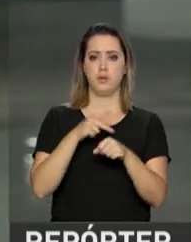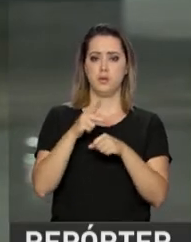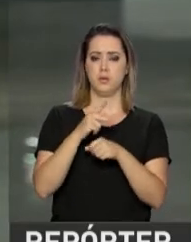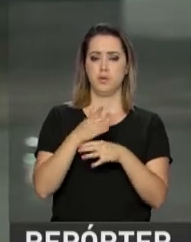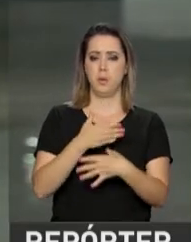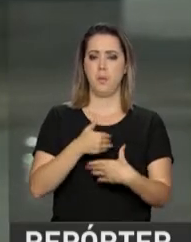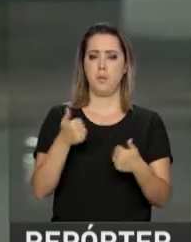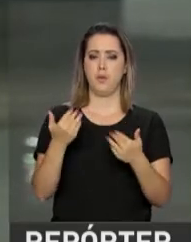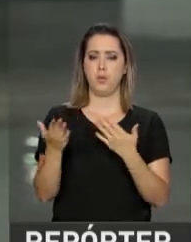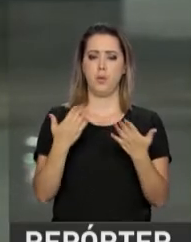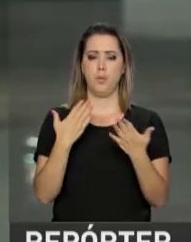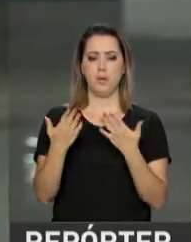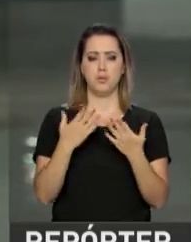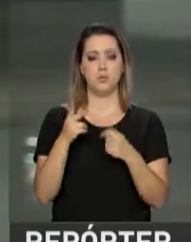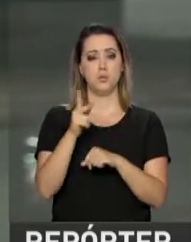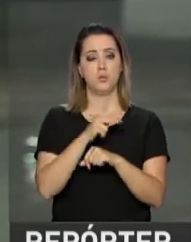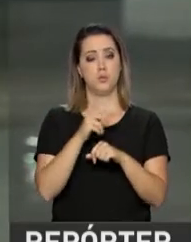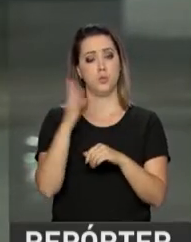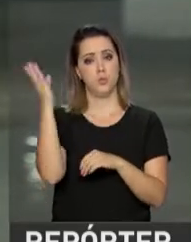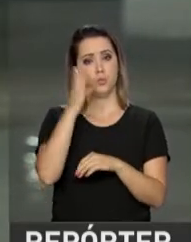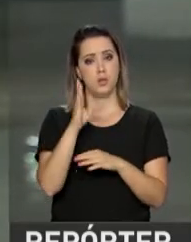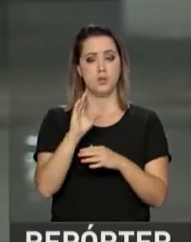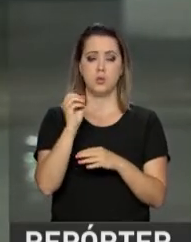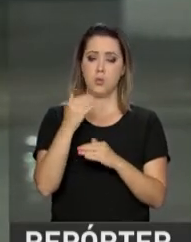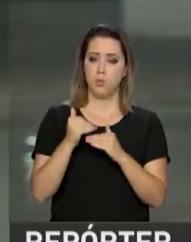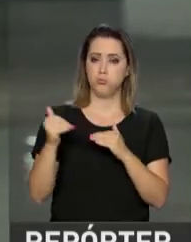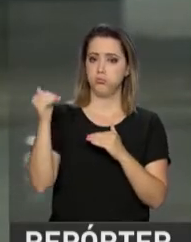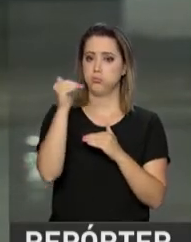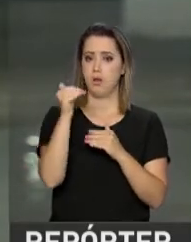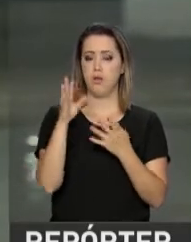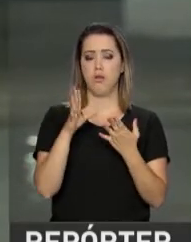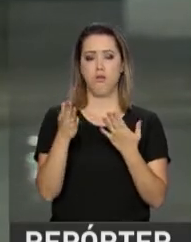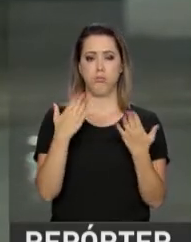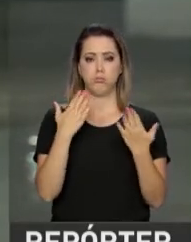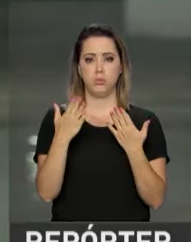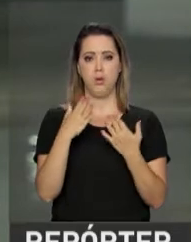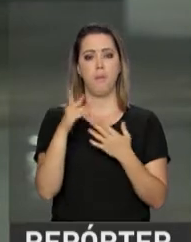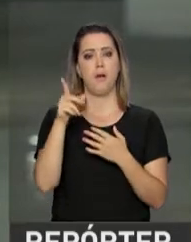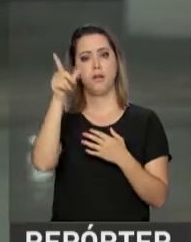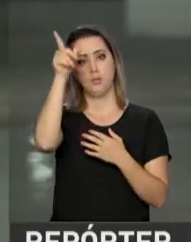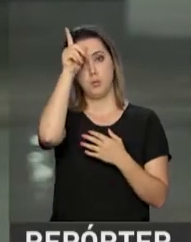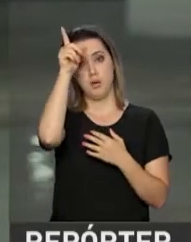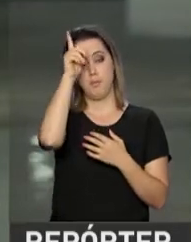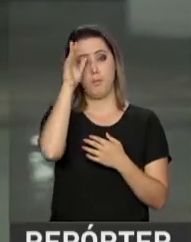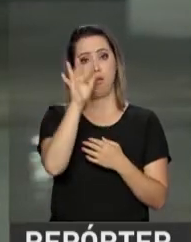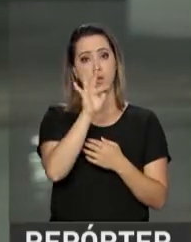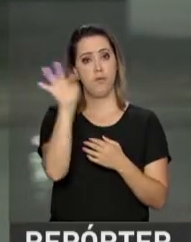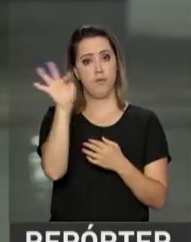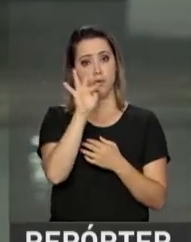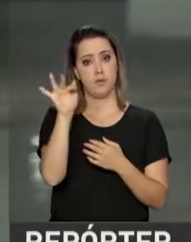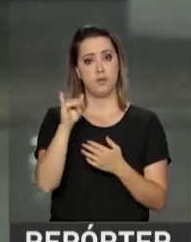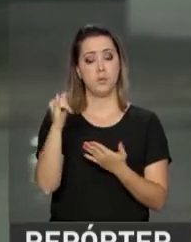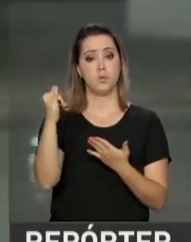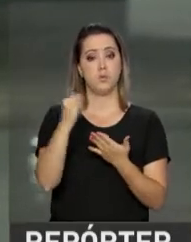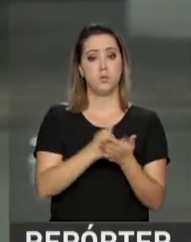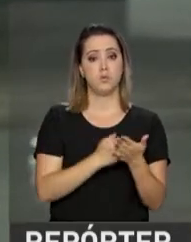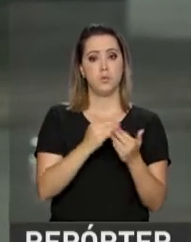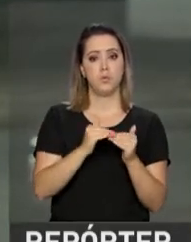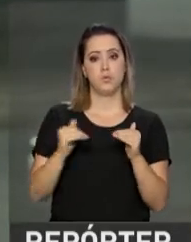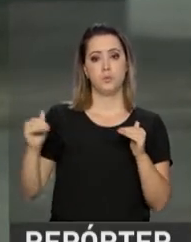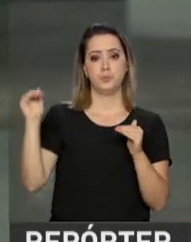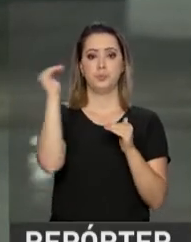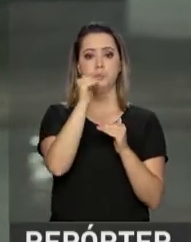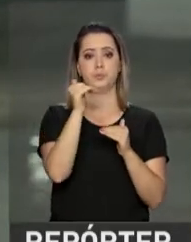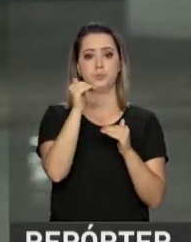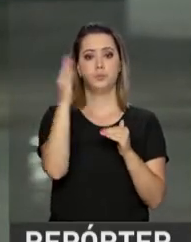semelhante ao brasil um pouco mais avançados como por exemplo a alemanha ea frança têm uma carga tributária maior